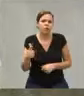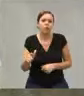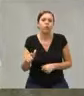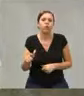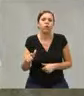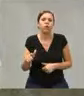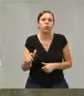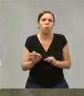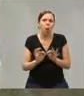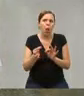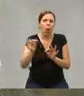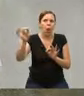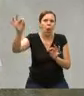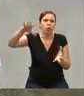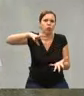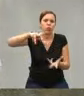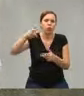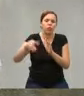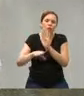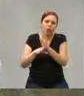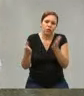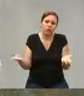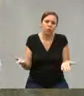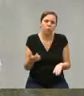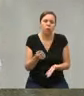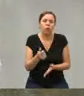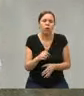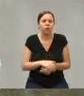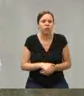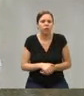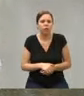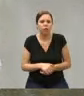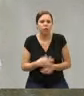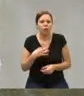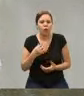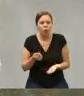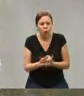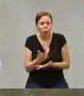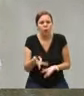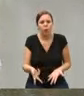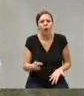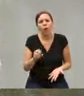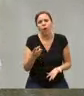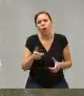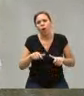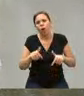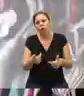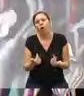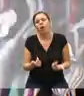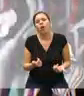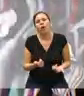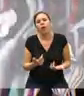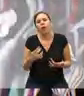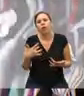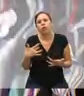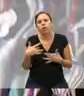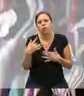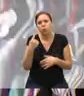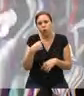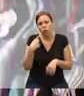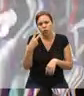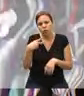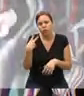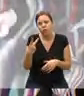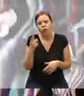do oceano, e você contribuindo às vezes num bazar como esse ou numa ação isolada, doando 1 hora, 2